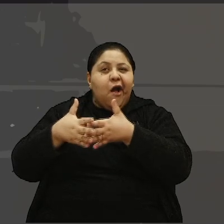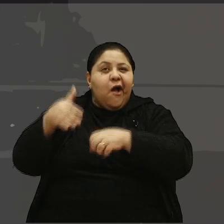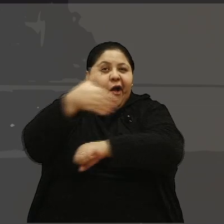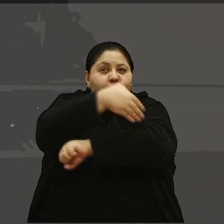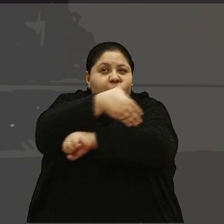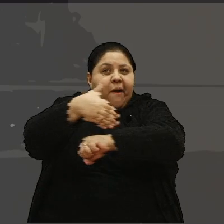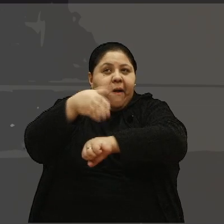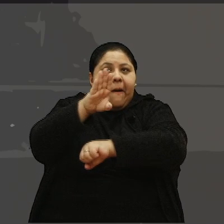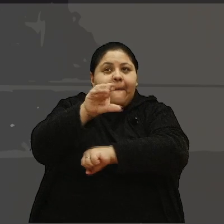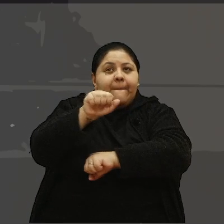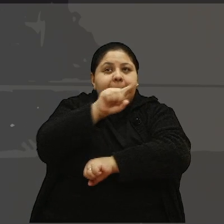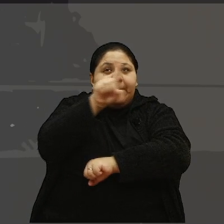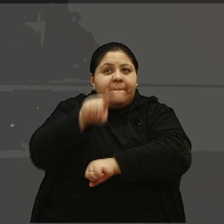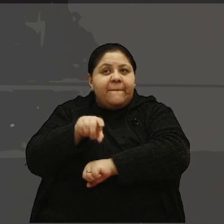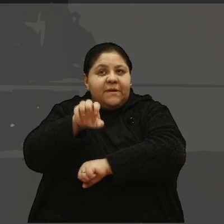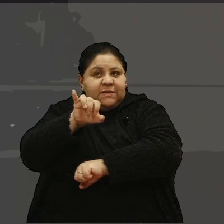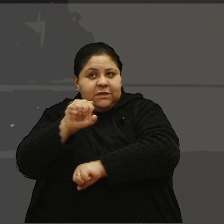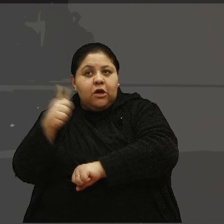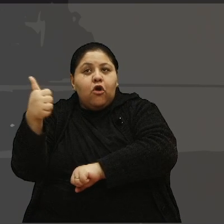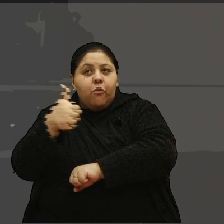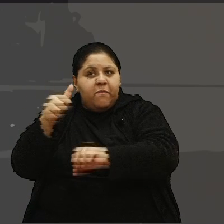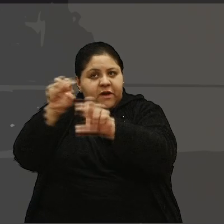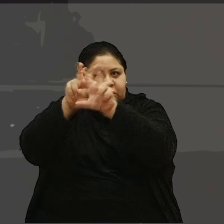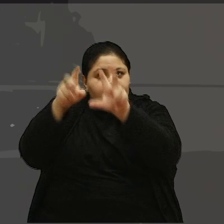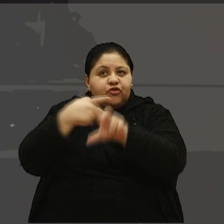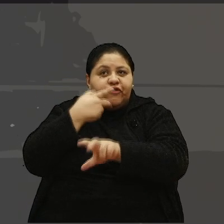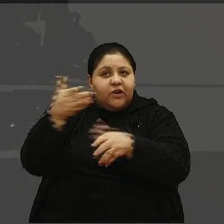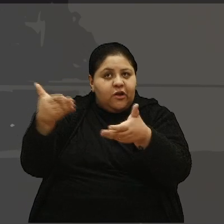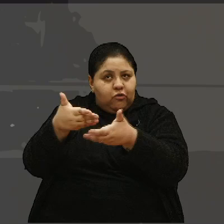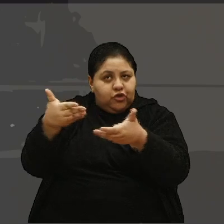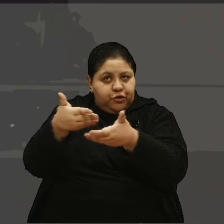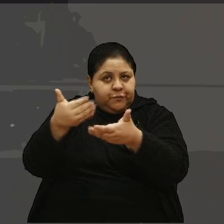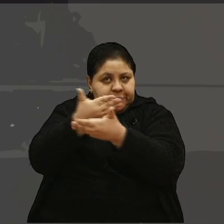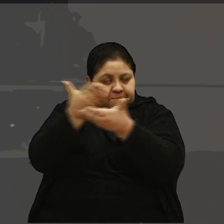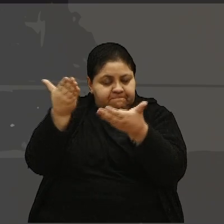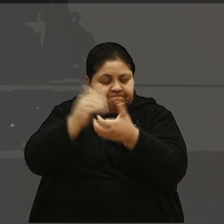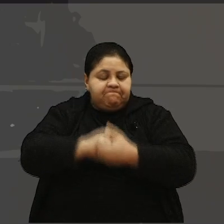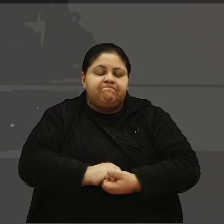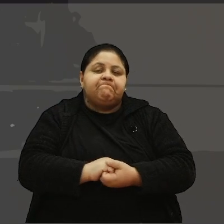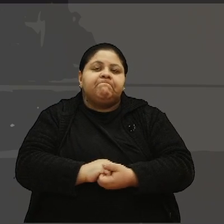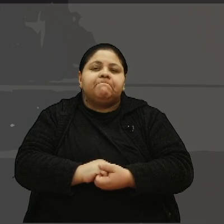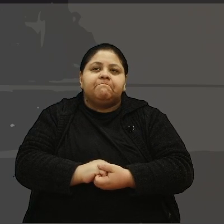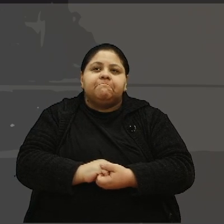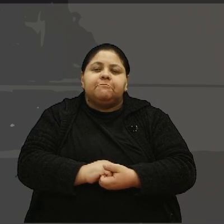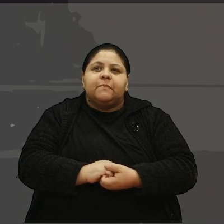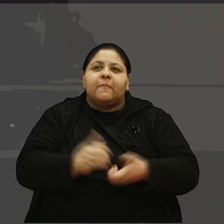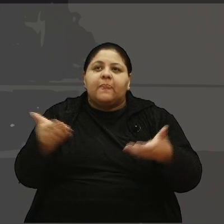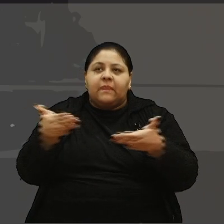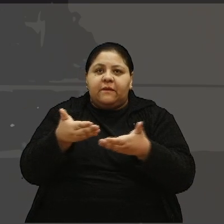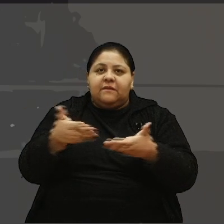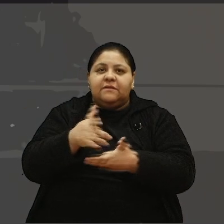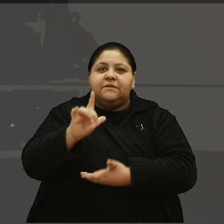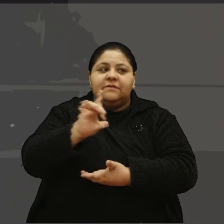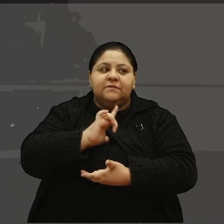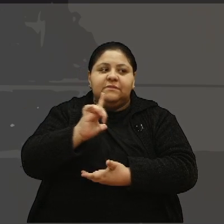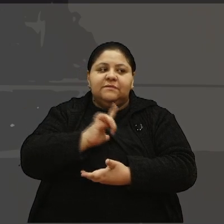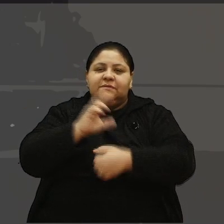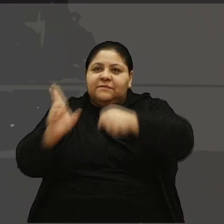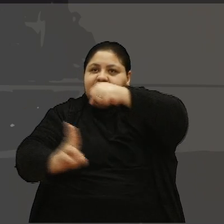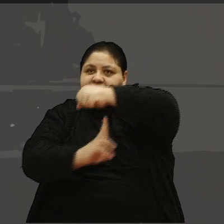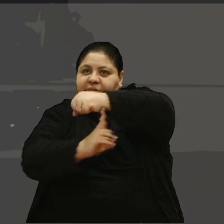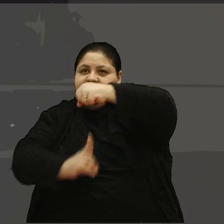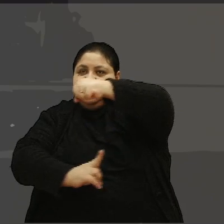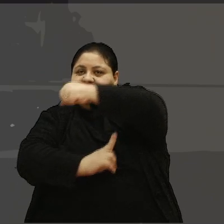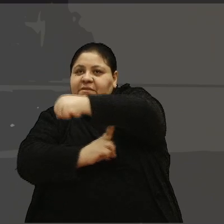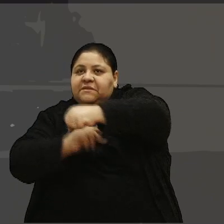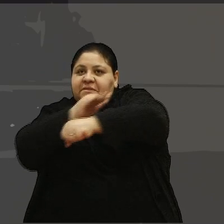Bazei. Esse é o primeiro assunto que eu trago aqui hoje no meu grande expediente. Hoje, nós temos lá um viaduto em cima do